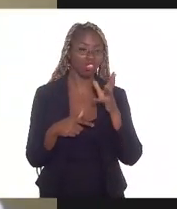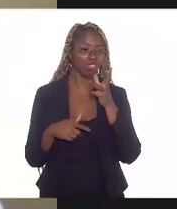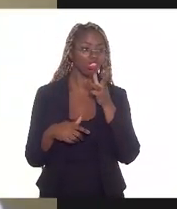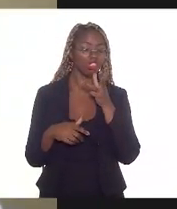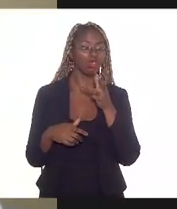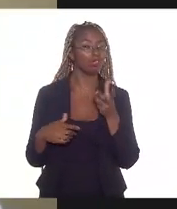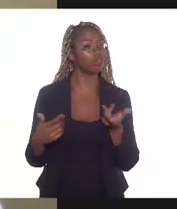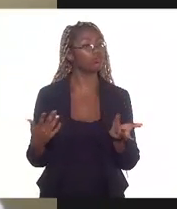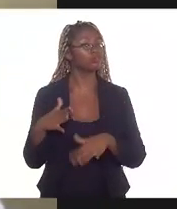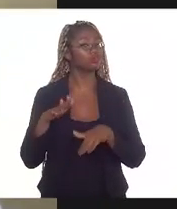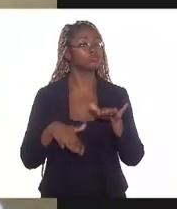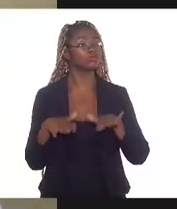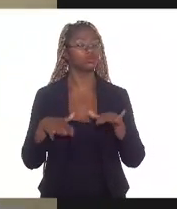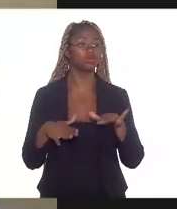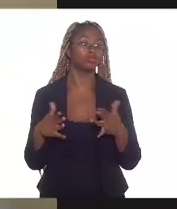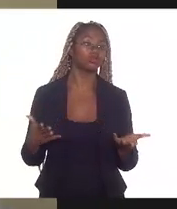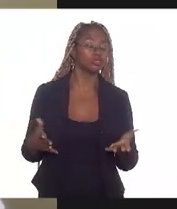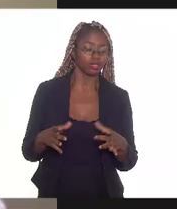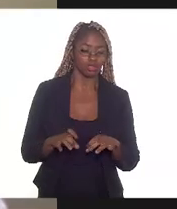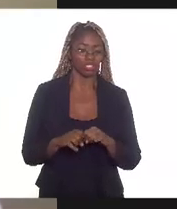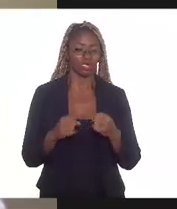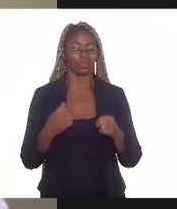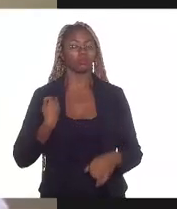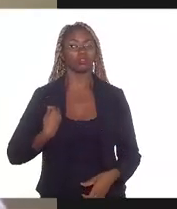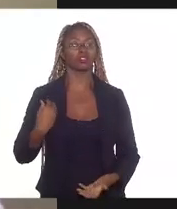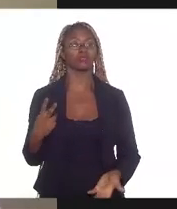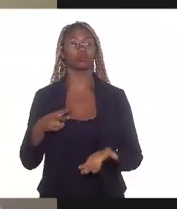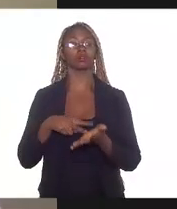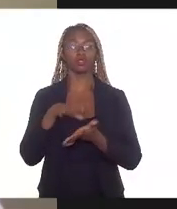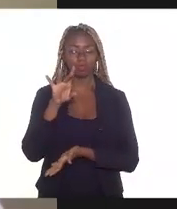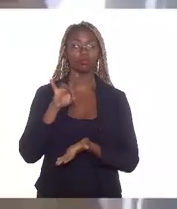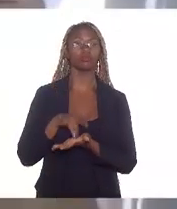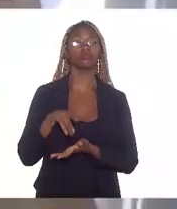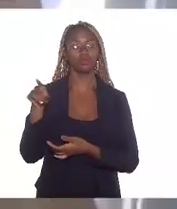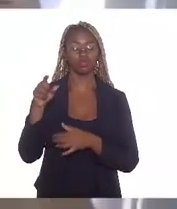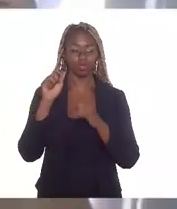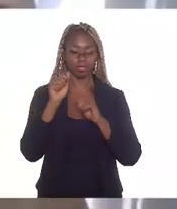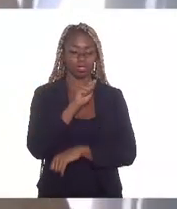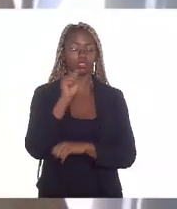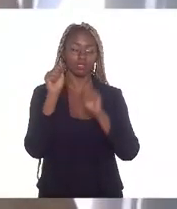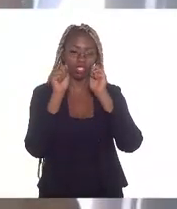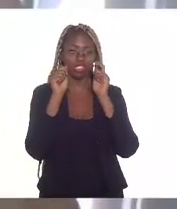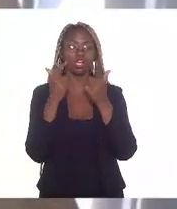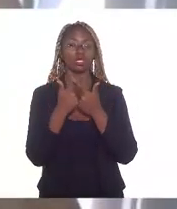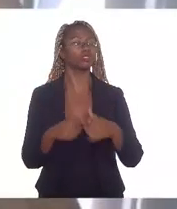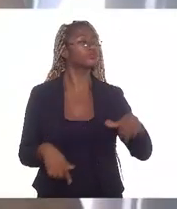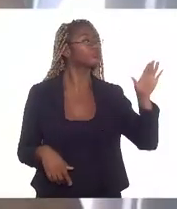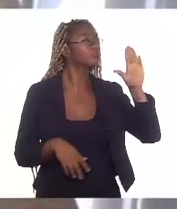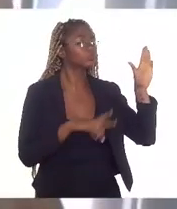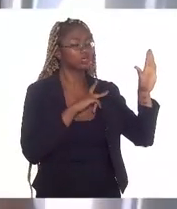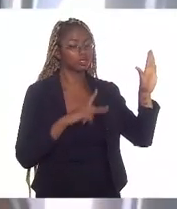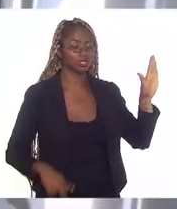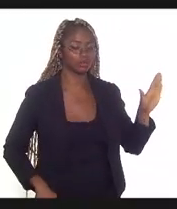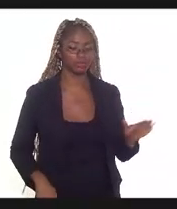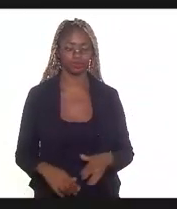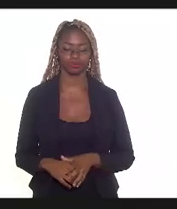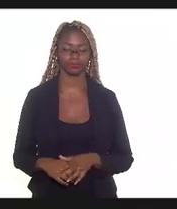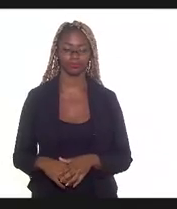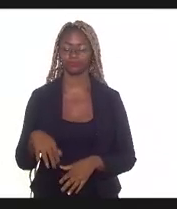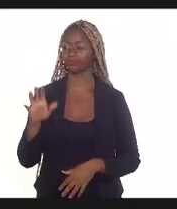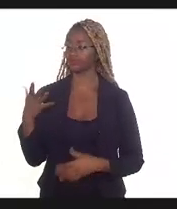a participação efetiva nesse momento da Assembleia Legislativa. Presidente Márcio? Deputado Valdir, deputado Luiz